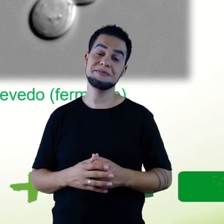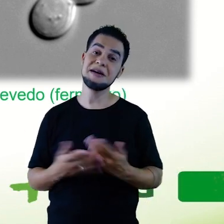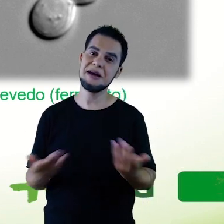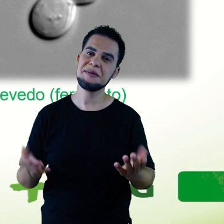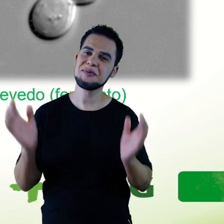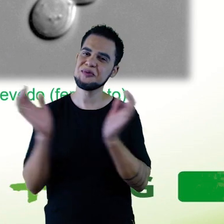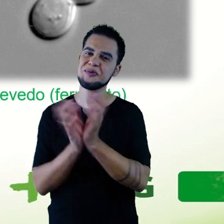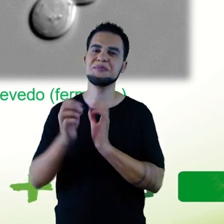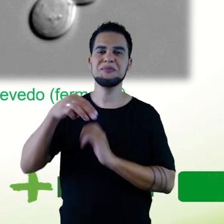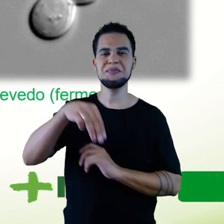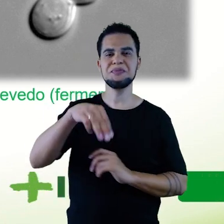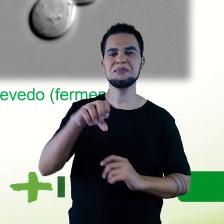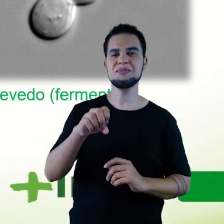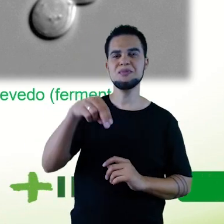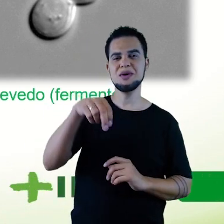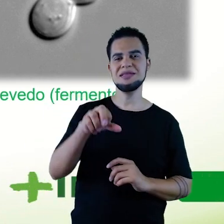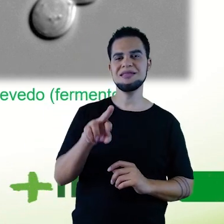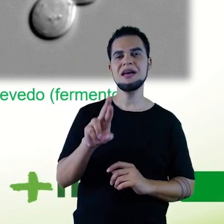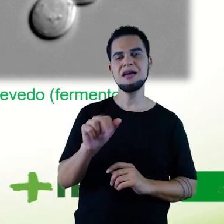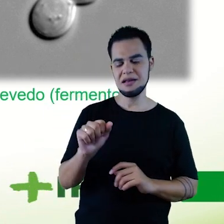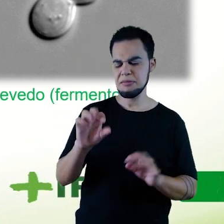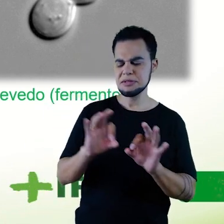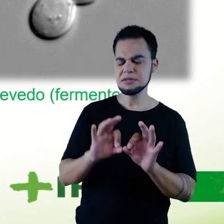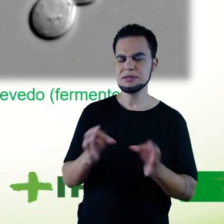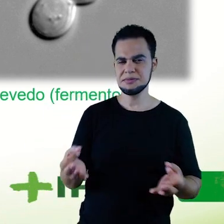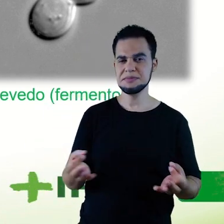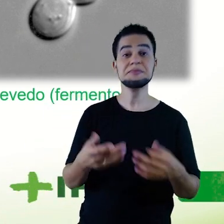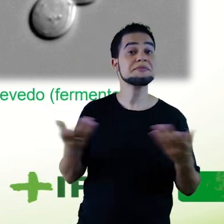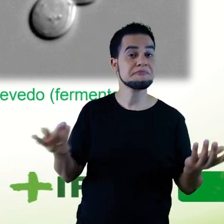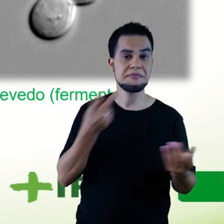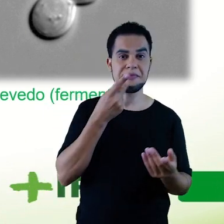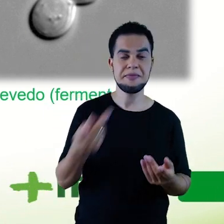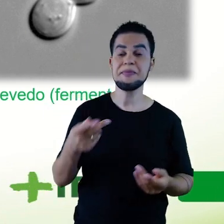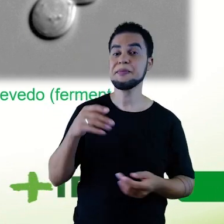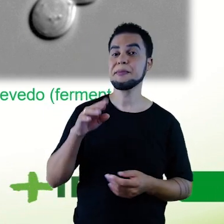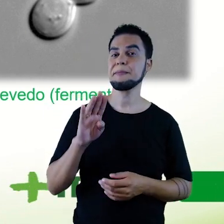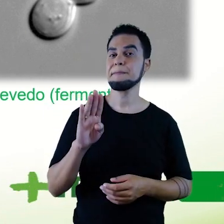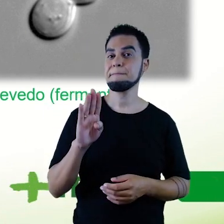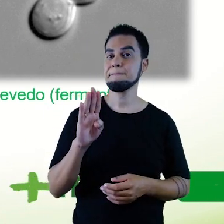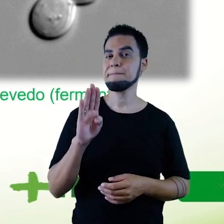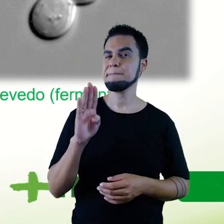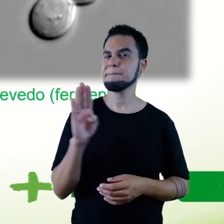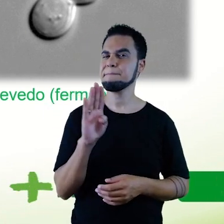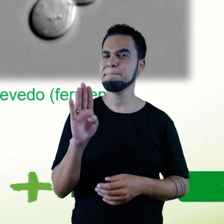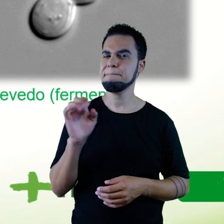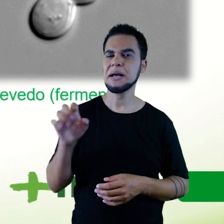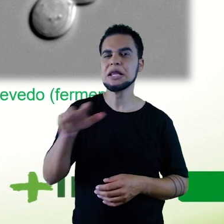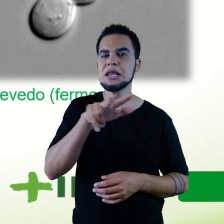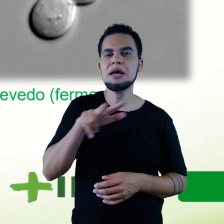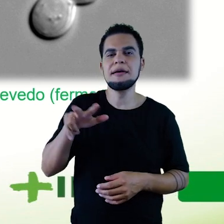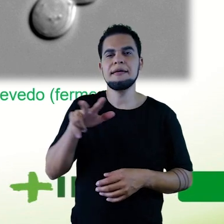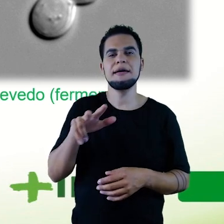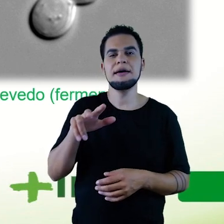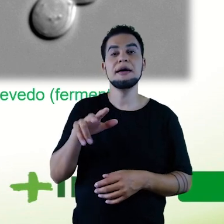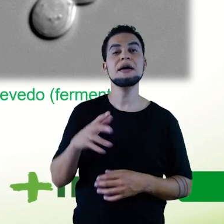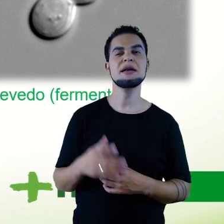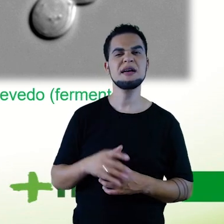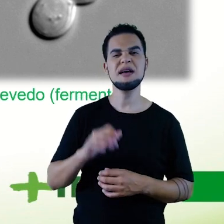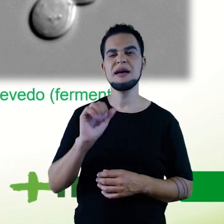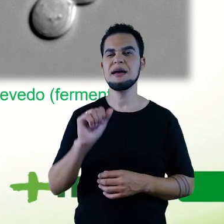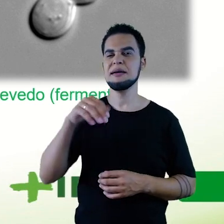ser monera, né? Então aqui a gente fala que, por exemplo, bactérias, cianobactérias,